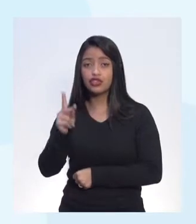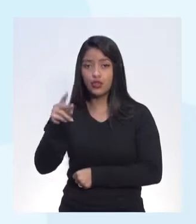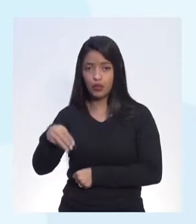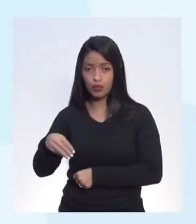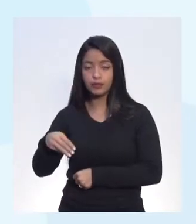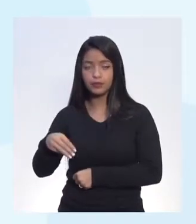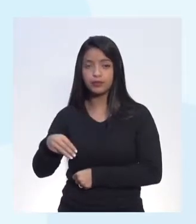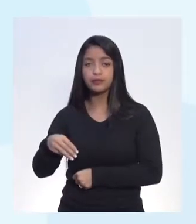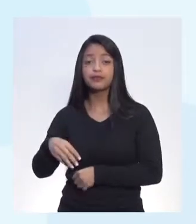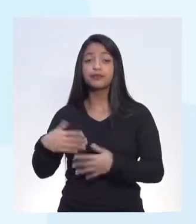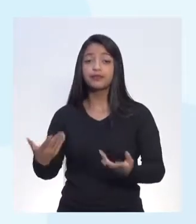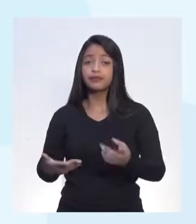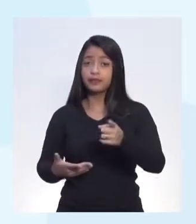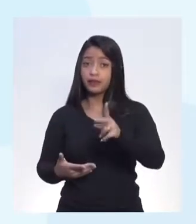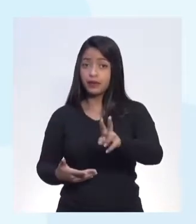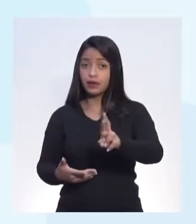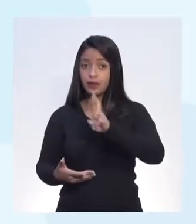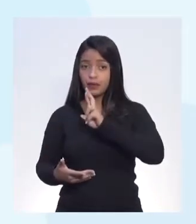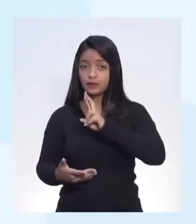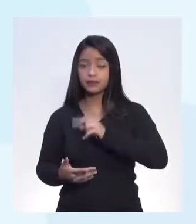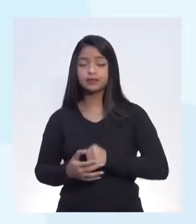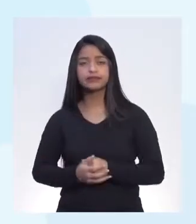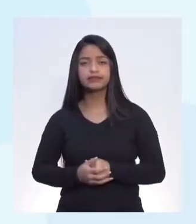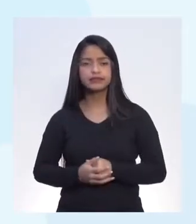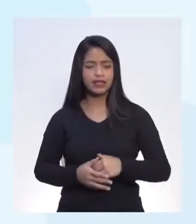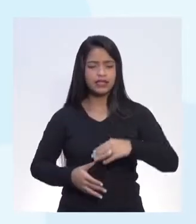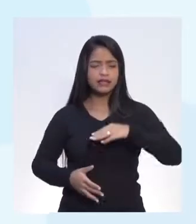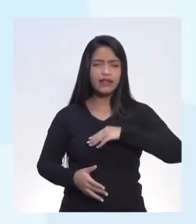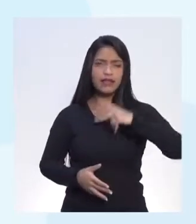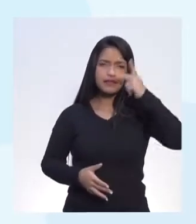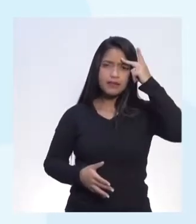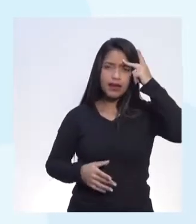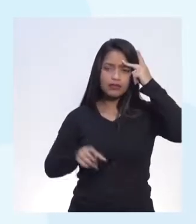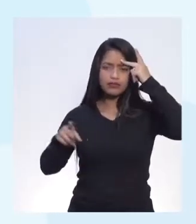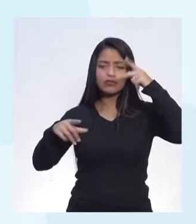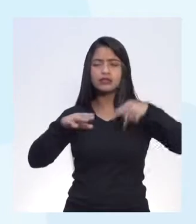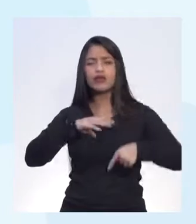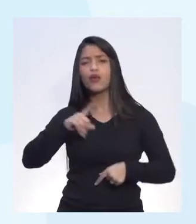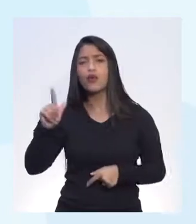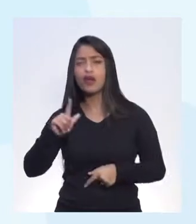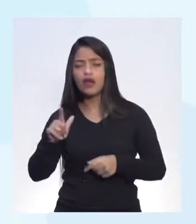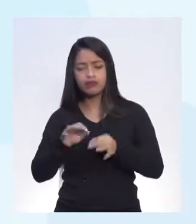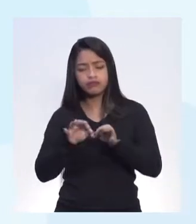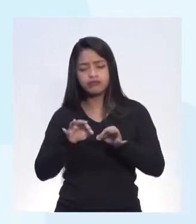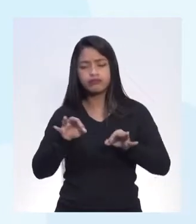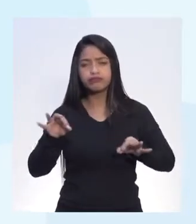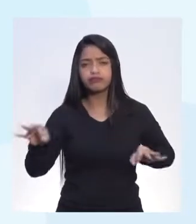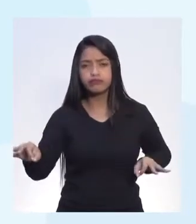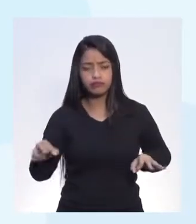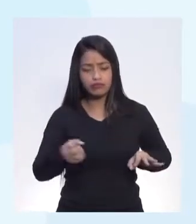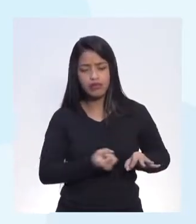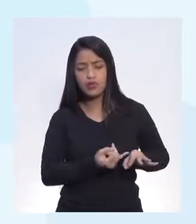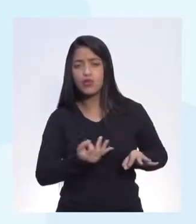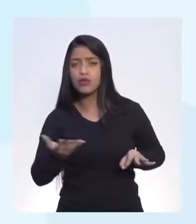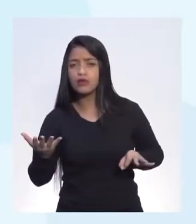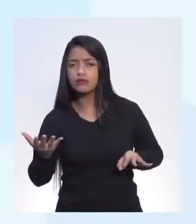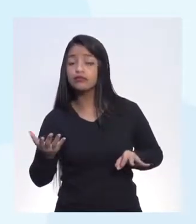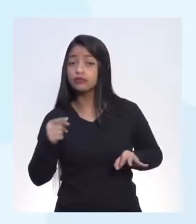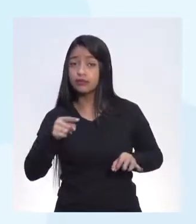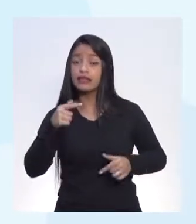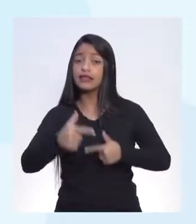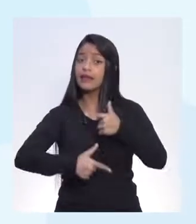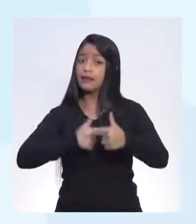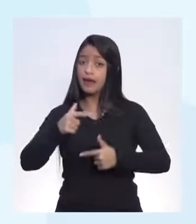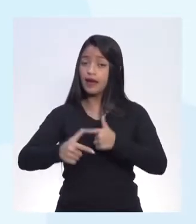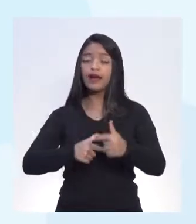quilômetros, determine qual a distância entre as duas cidades. Esse é um pouquinho mais trabalhoso, hein,